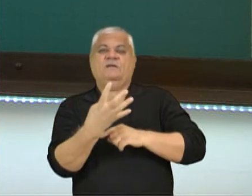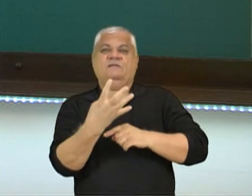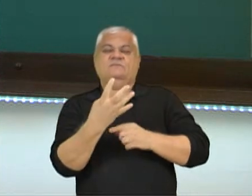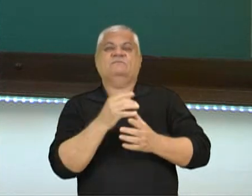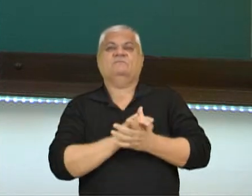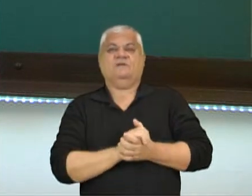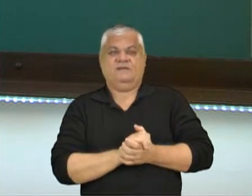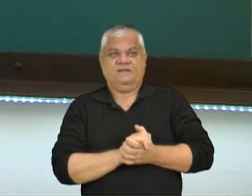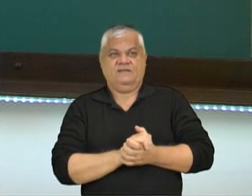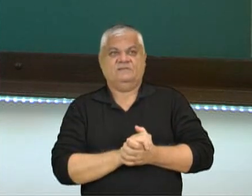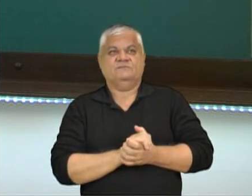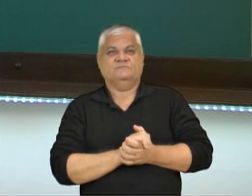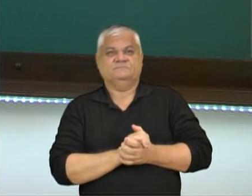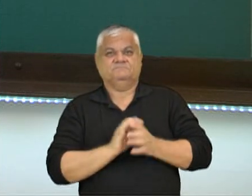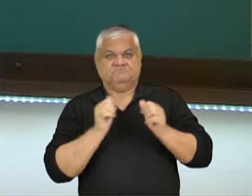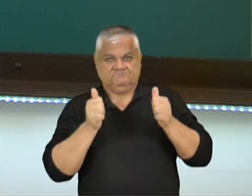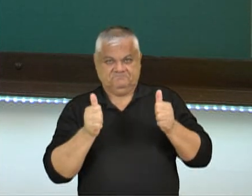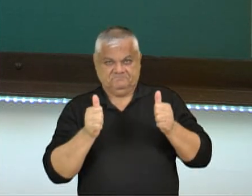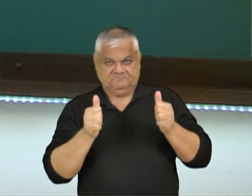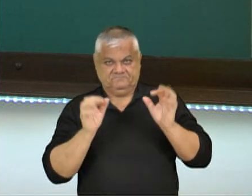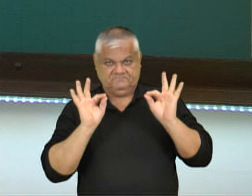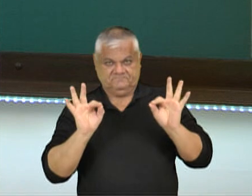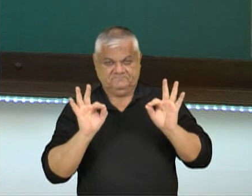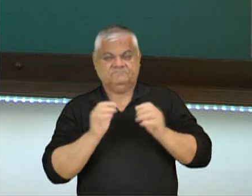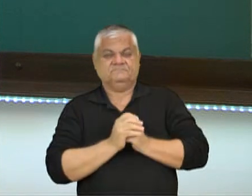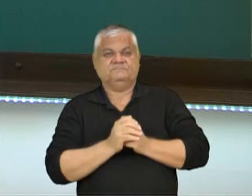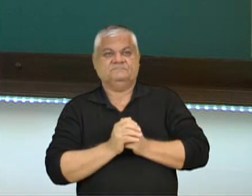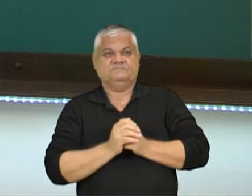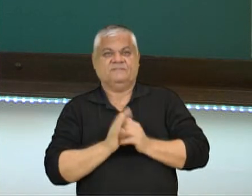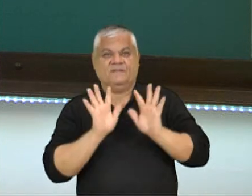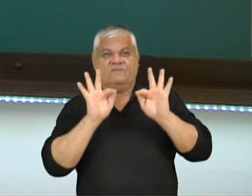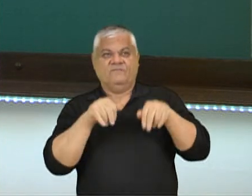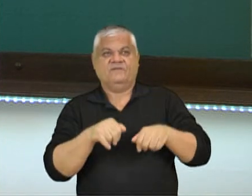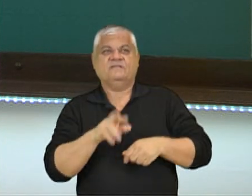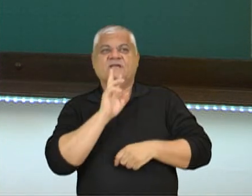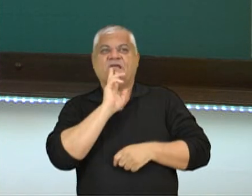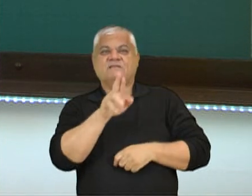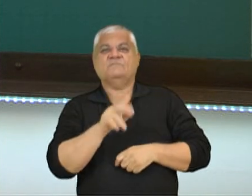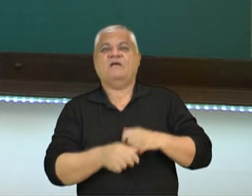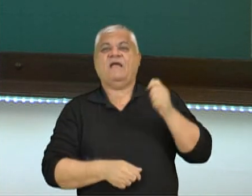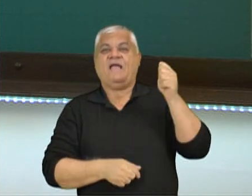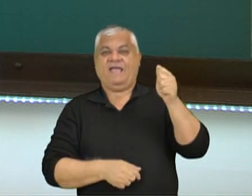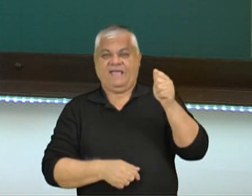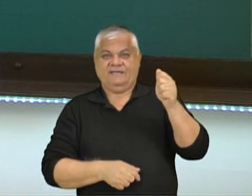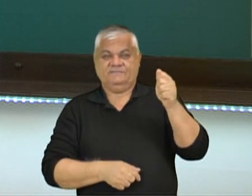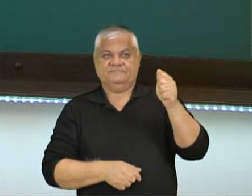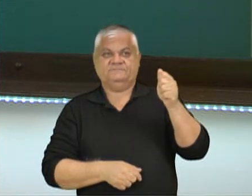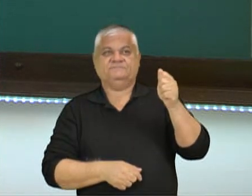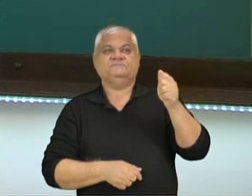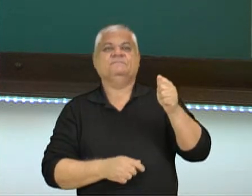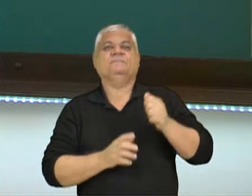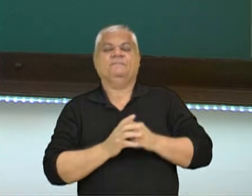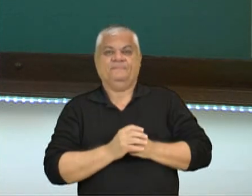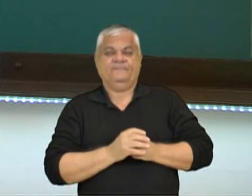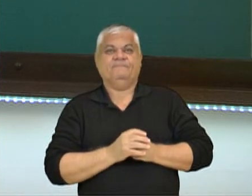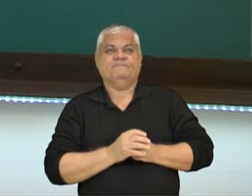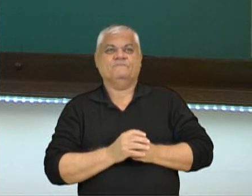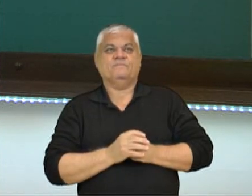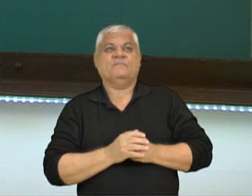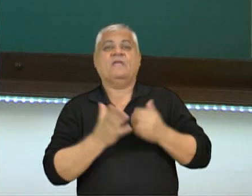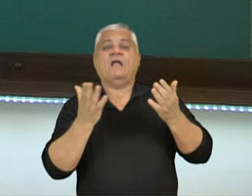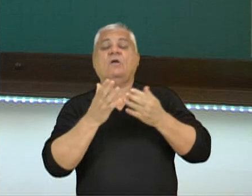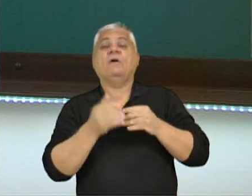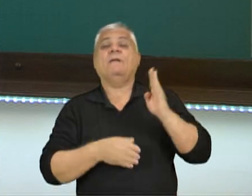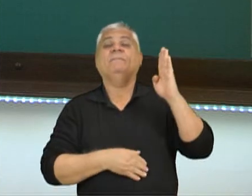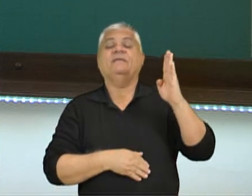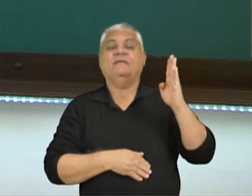5 menos 1, 4 positivo. Então aqui nós encontramos a nova matriz A menos B. E na